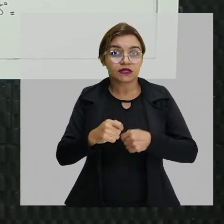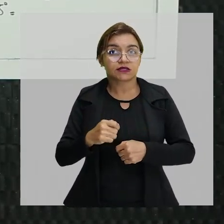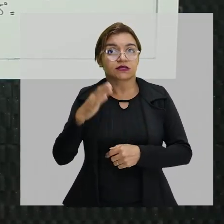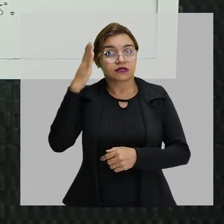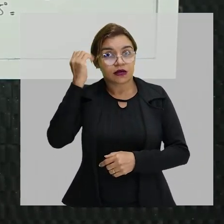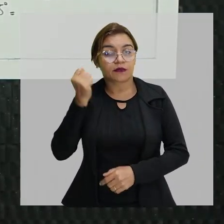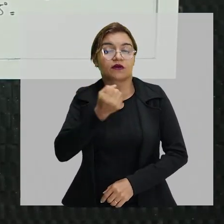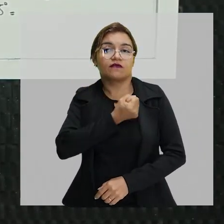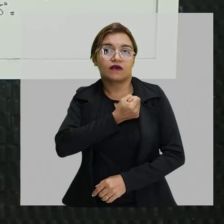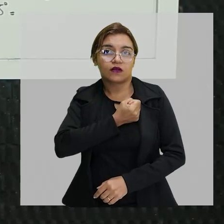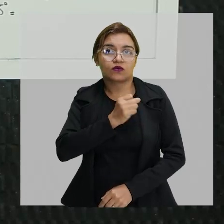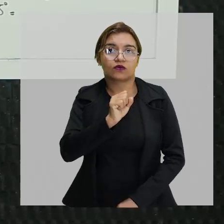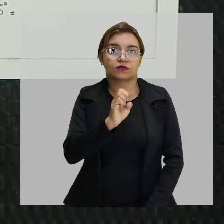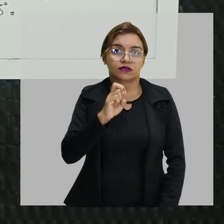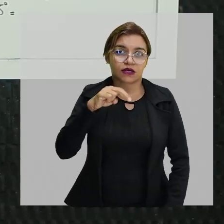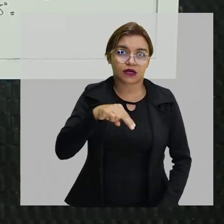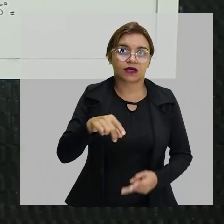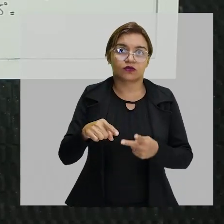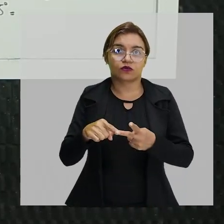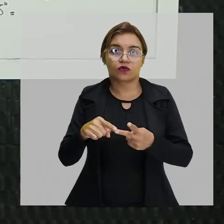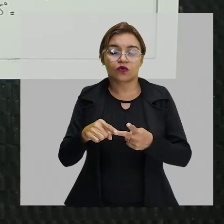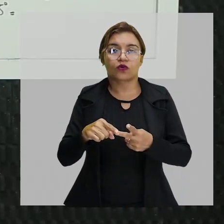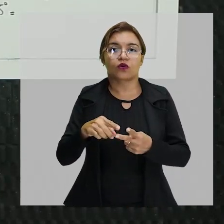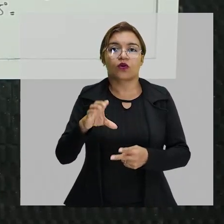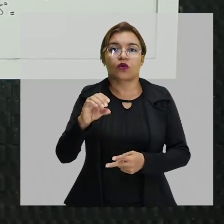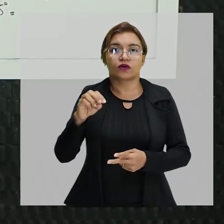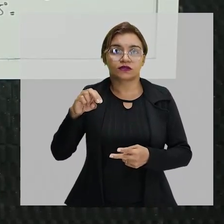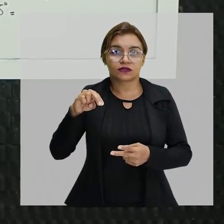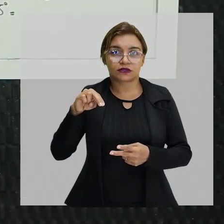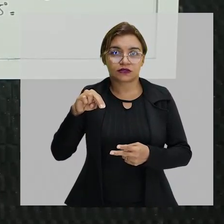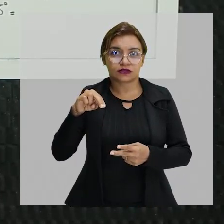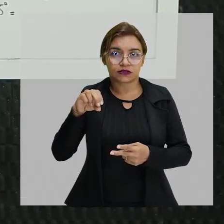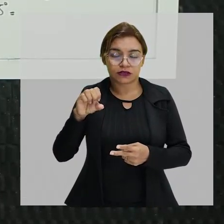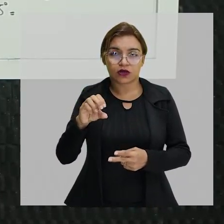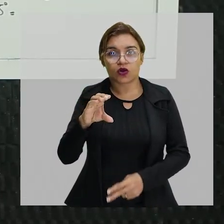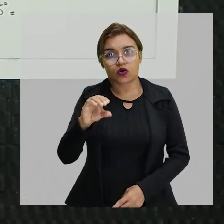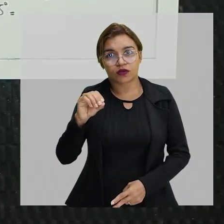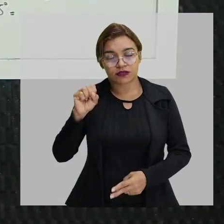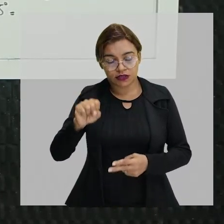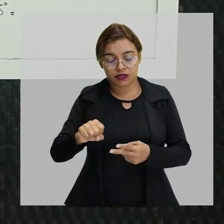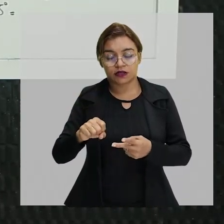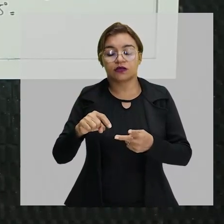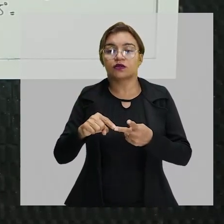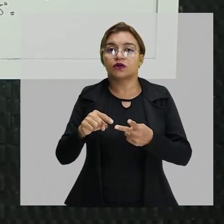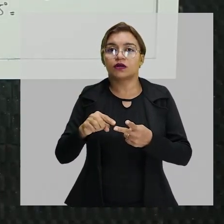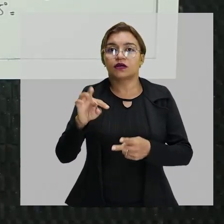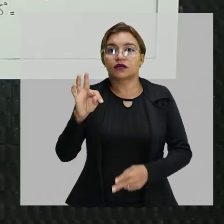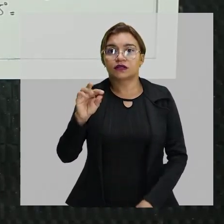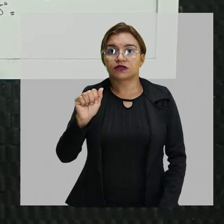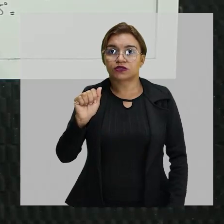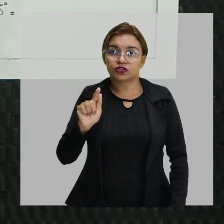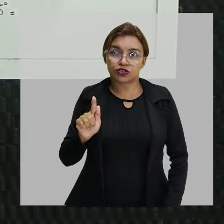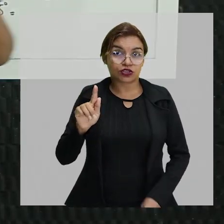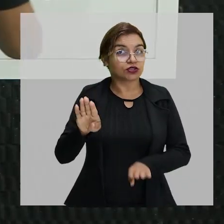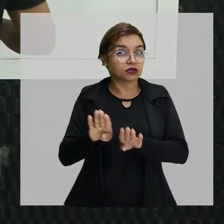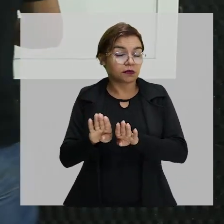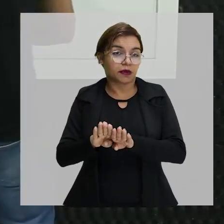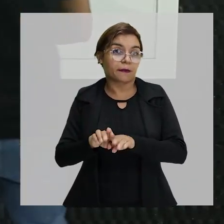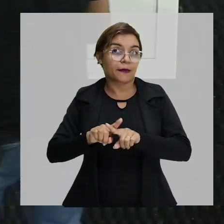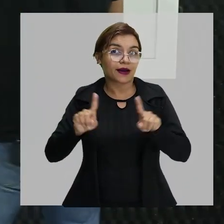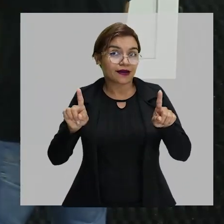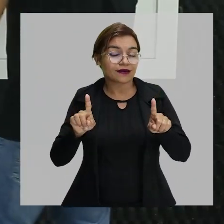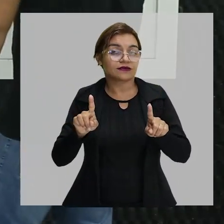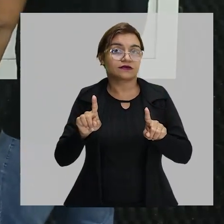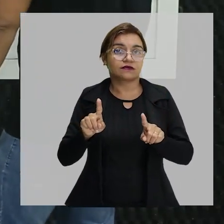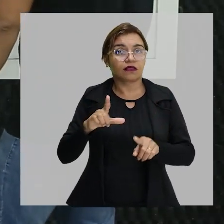cosseno e tangente. Né? E tem outros não. Tá? Então de 30 graus, aqueles arcos notáveis. Então você vai ter o que?